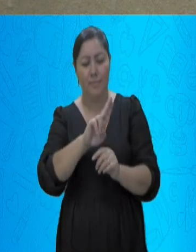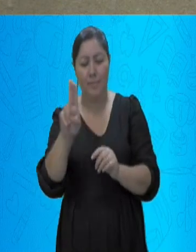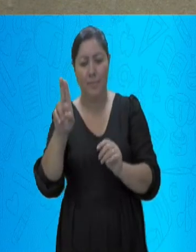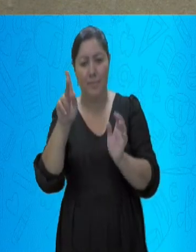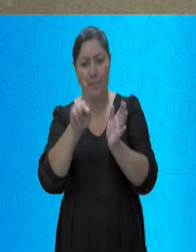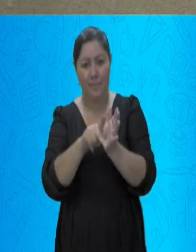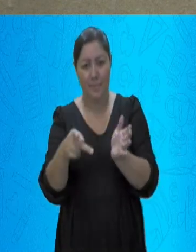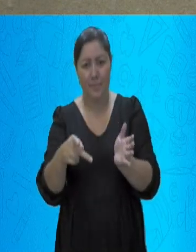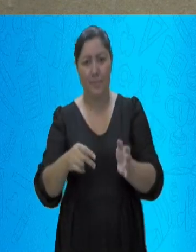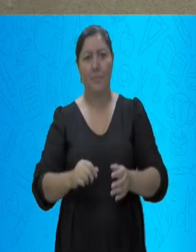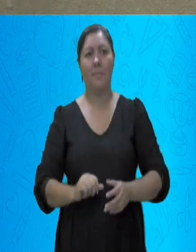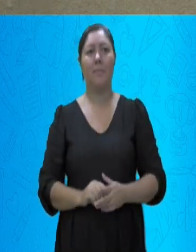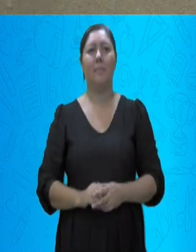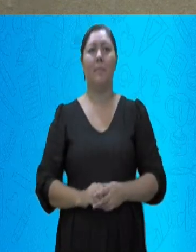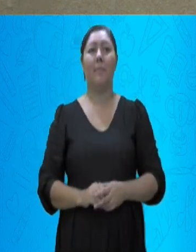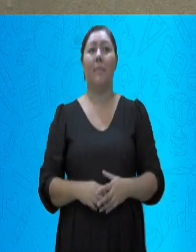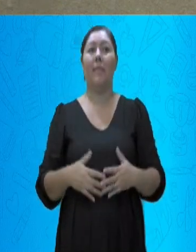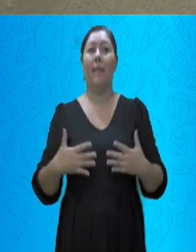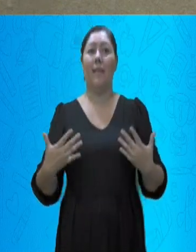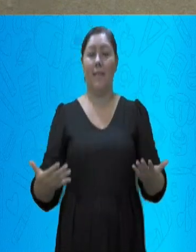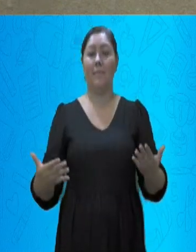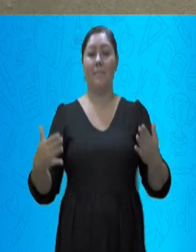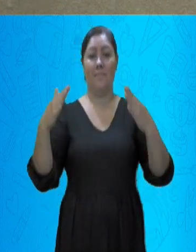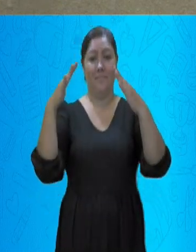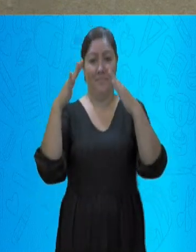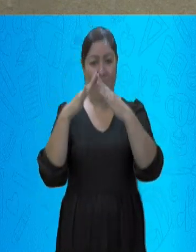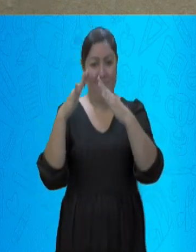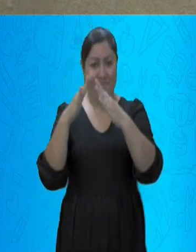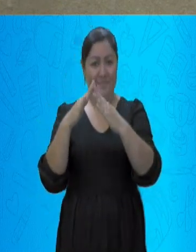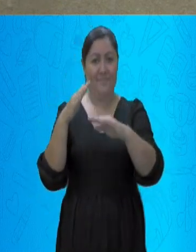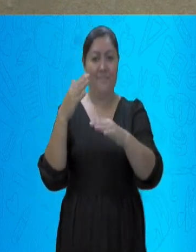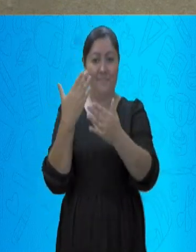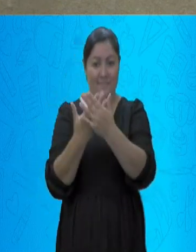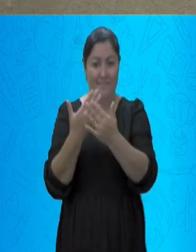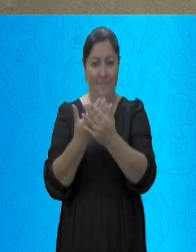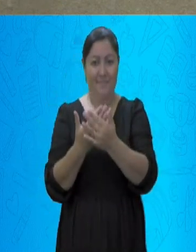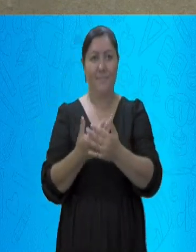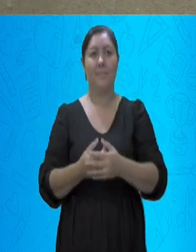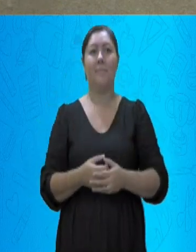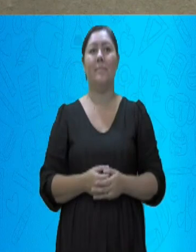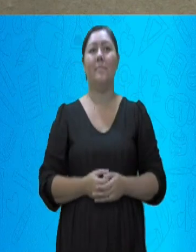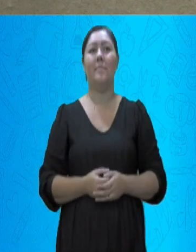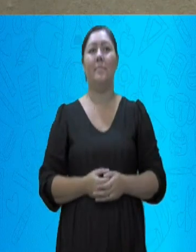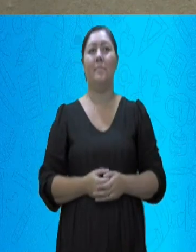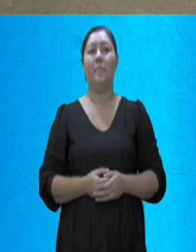Agora, para casa, vou deixar uma dica aí. Escreva 5 nomes